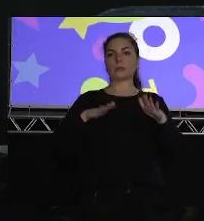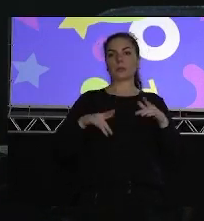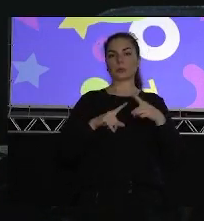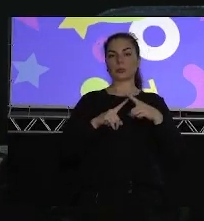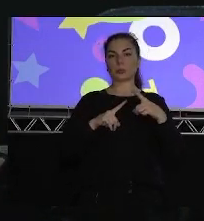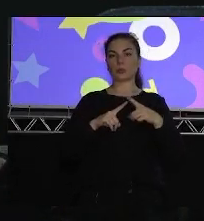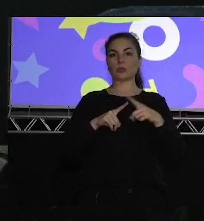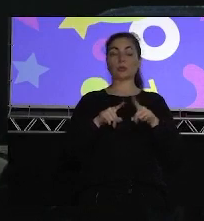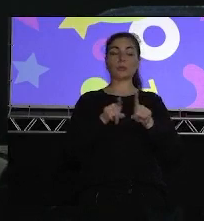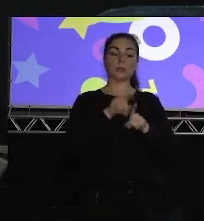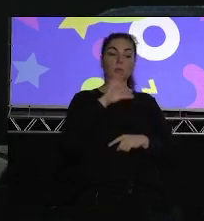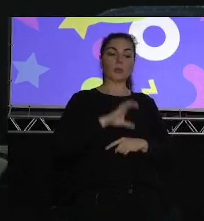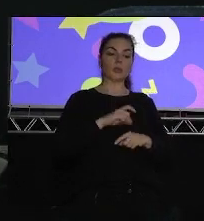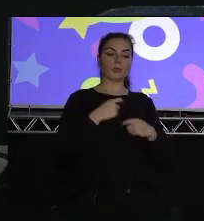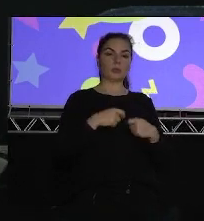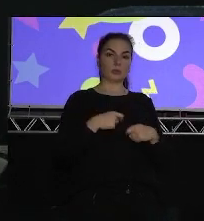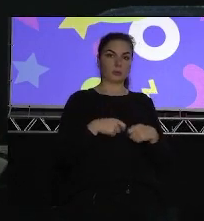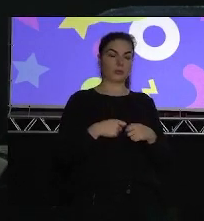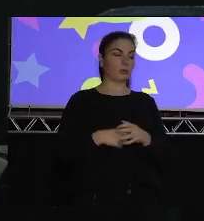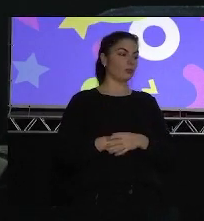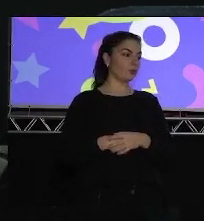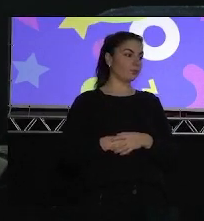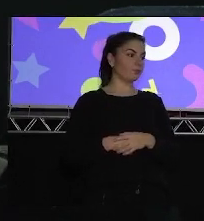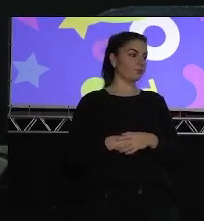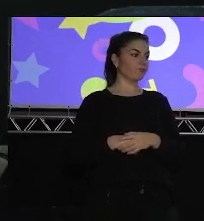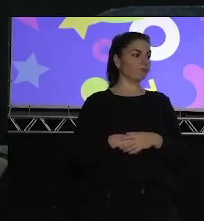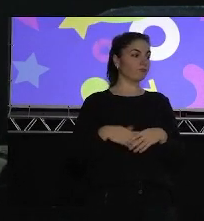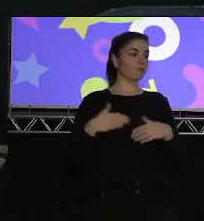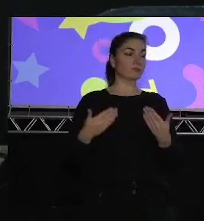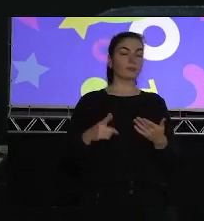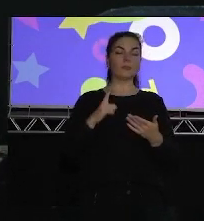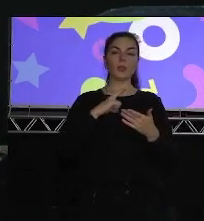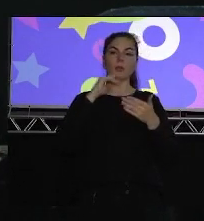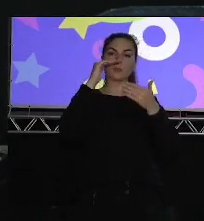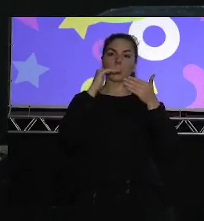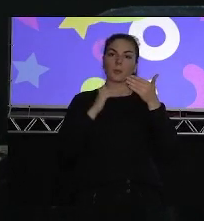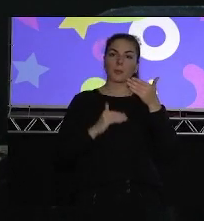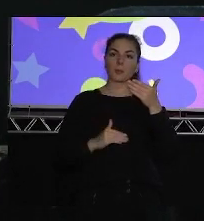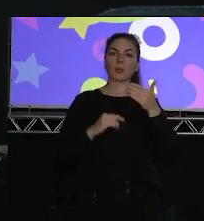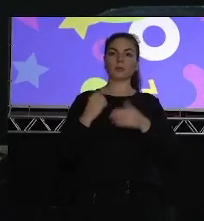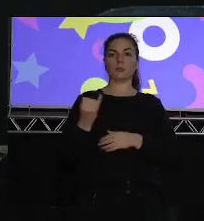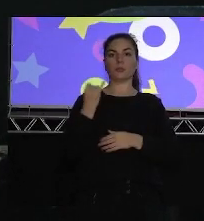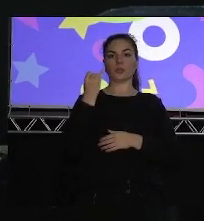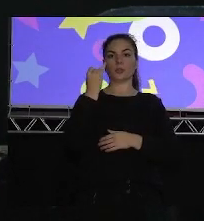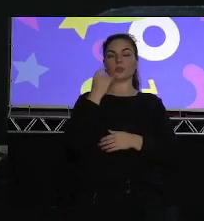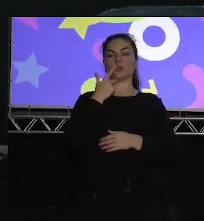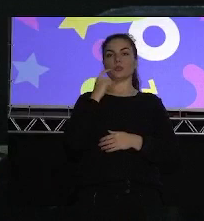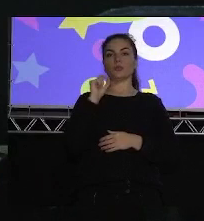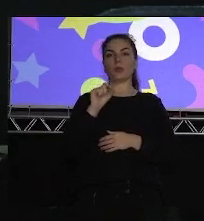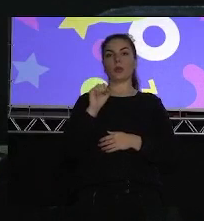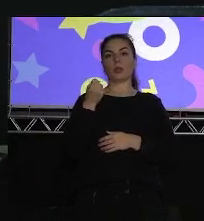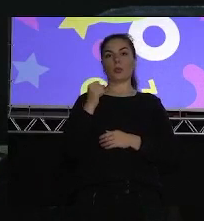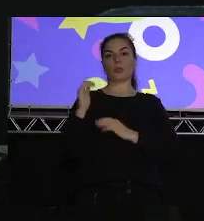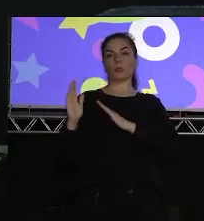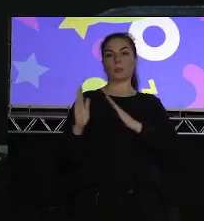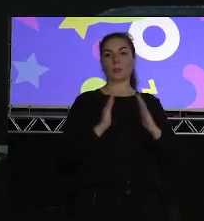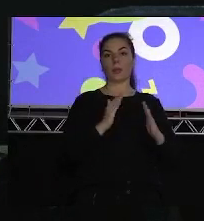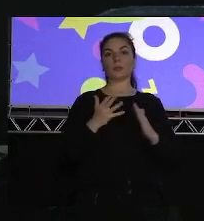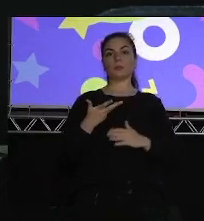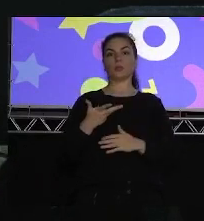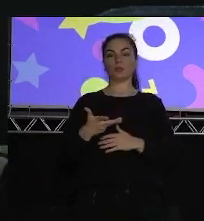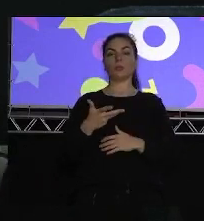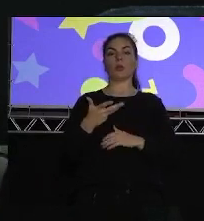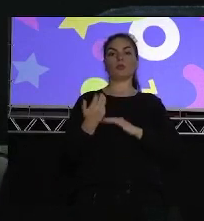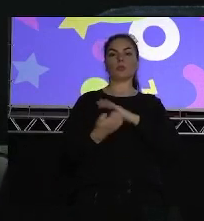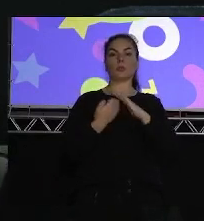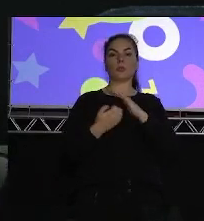daquele cliente. E a gente, então, dentro do Flaps, ele tem alguns passos aqui que são importantes, que a gente sempre fala, são 8 passos para agilidade organizacional,